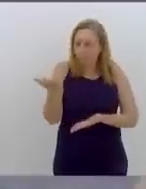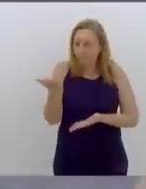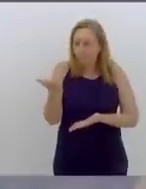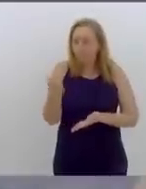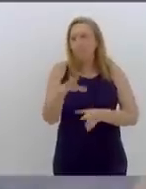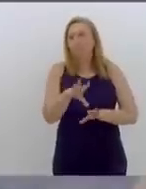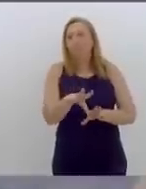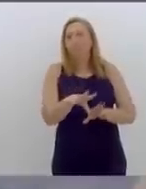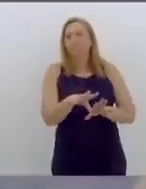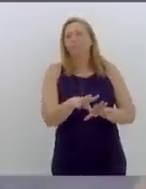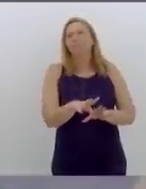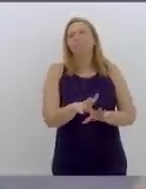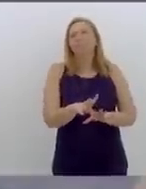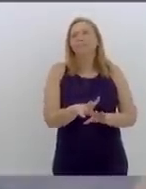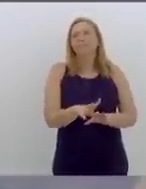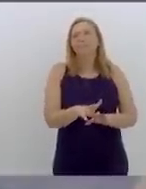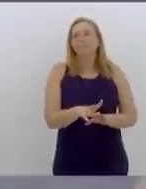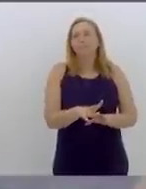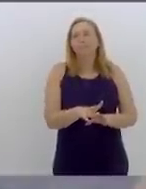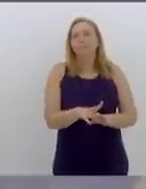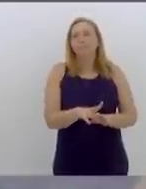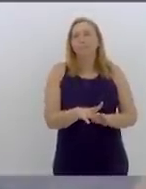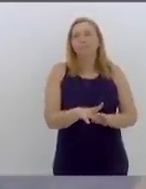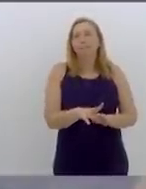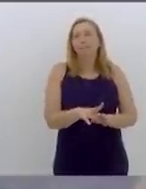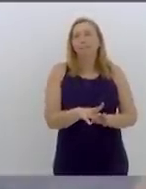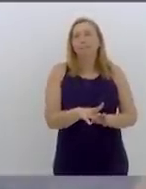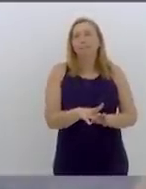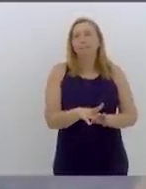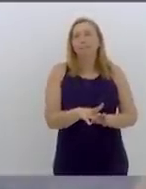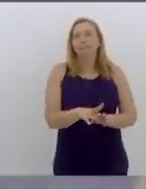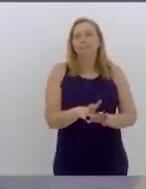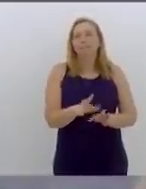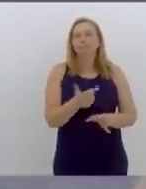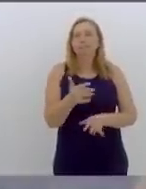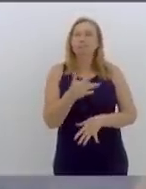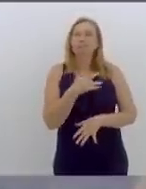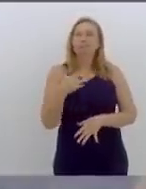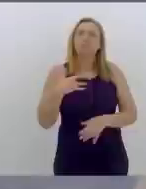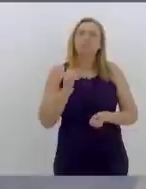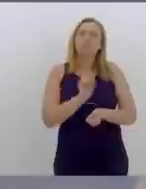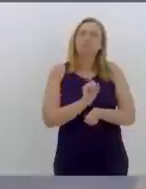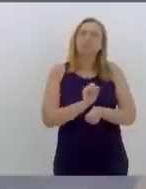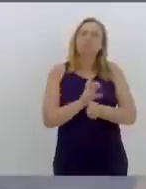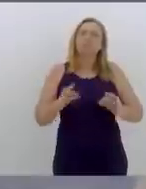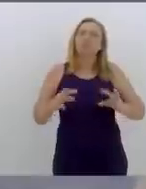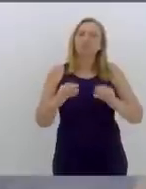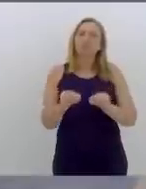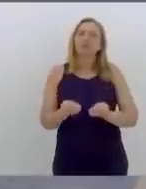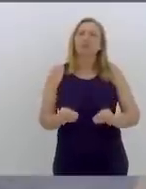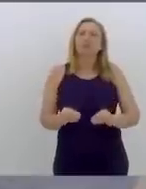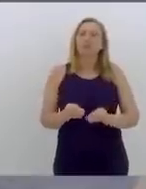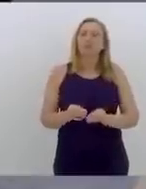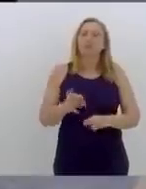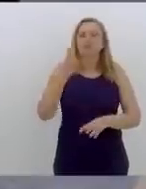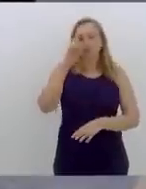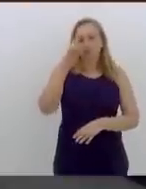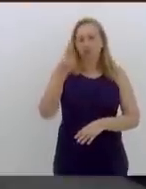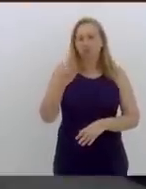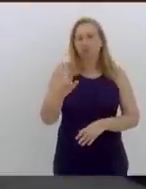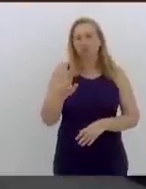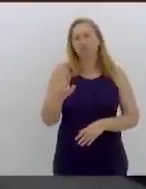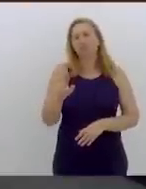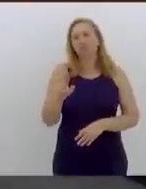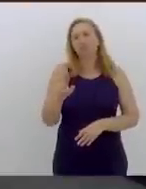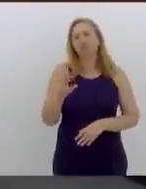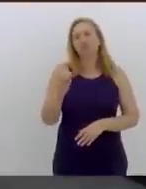os reformados aí ele ali com essa já não tem nem mais tanta saúde para estar esperando isso tudo e o senhor assim como Coronel